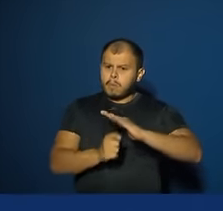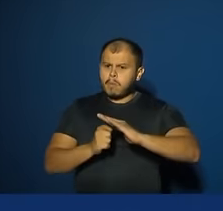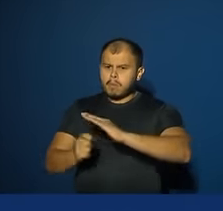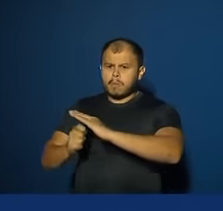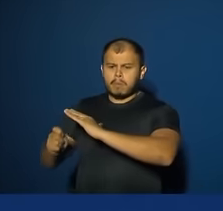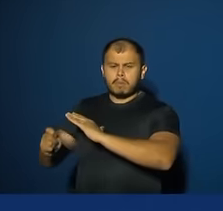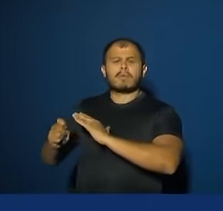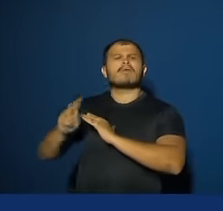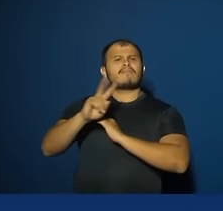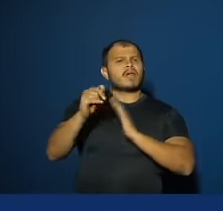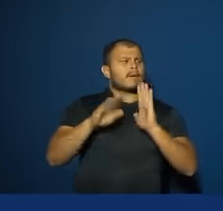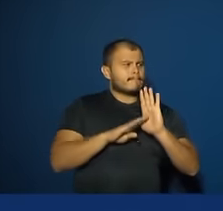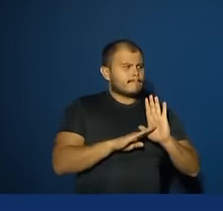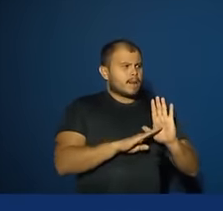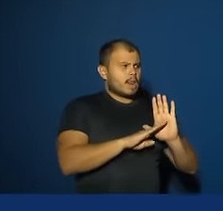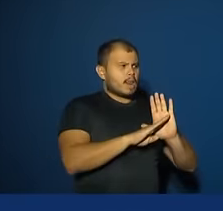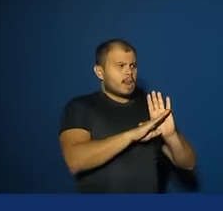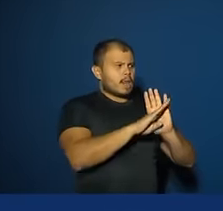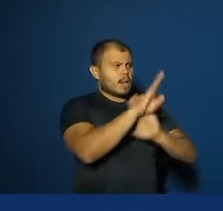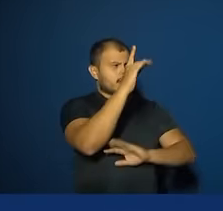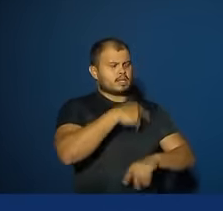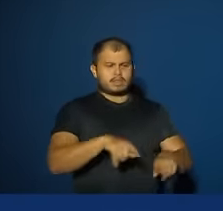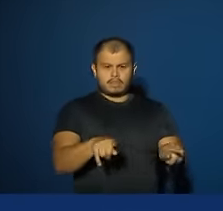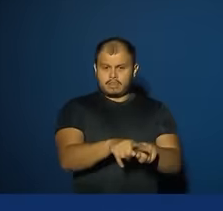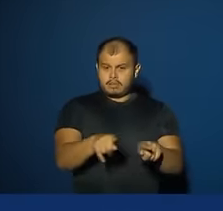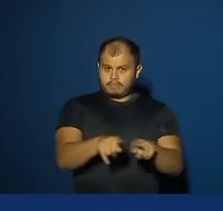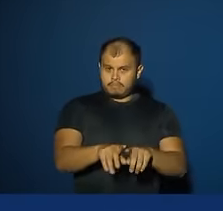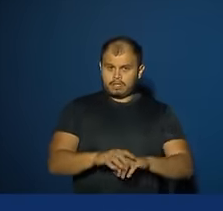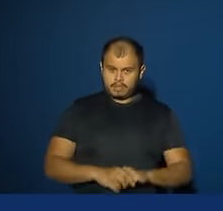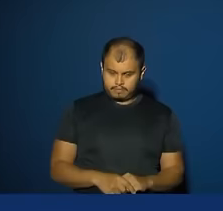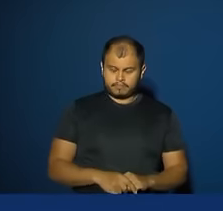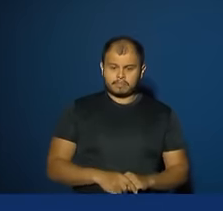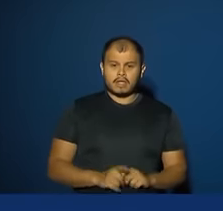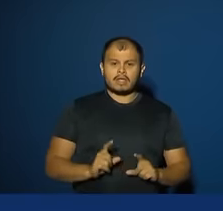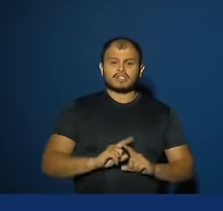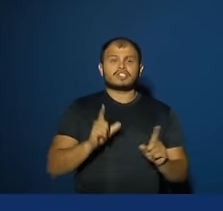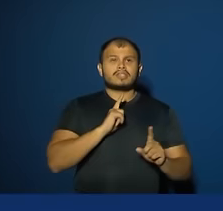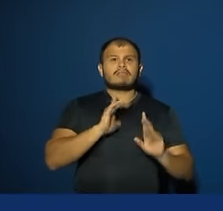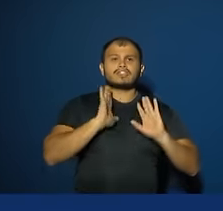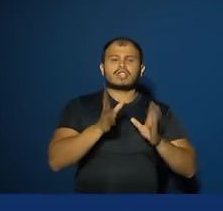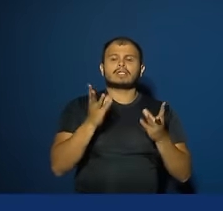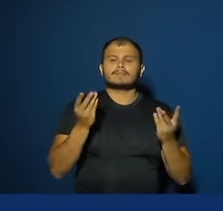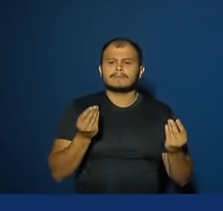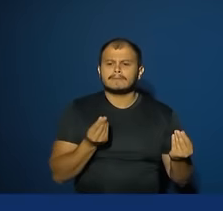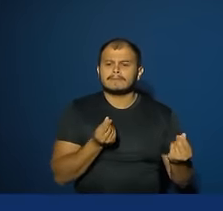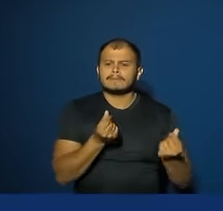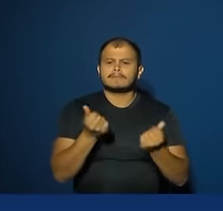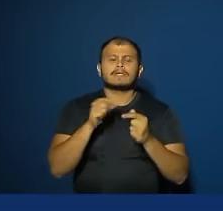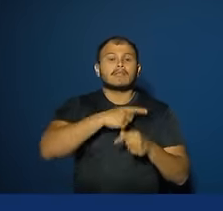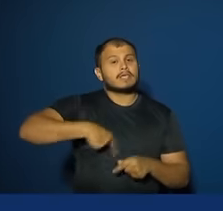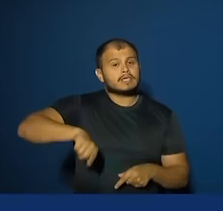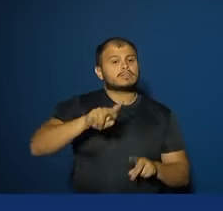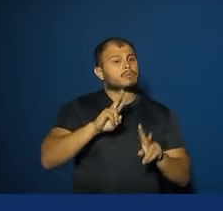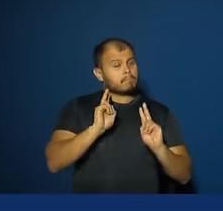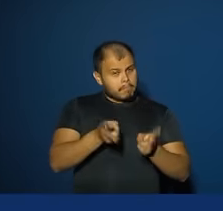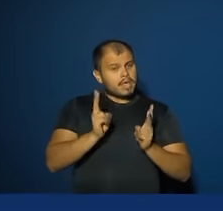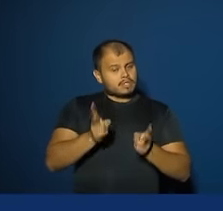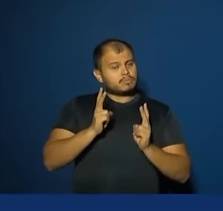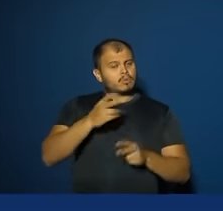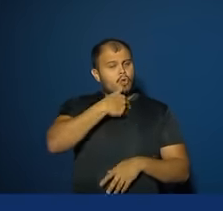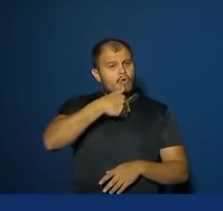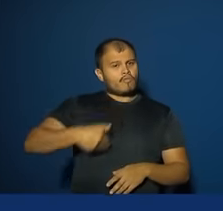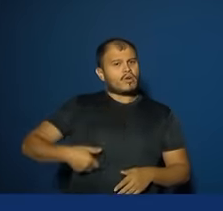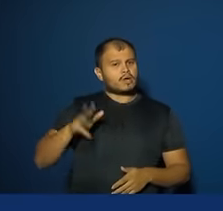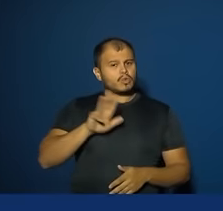muito mais investimento os juros vão ser muito mais baixos a gente teve um gostinho disso num próprio num governo Lula né